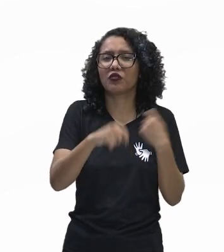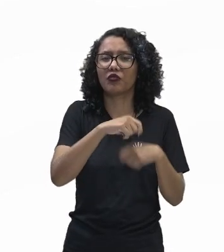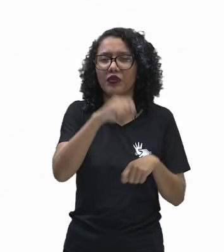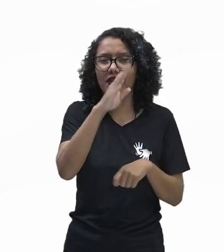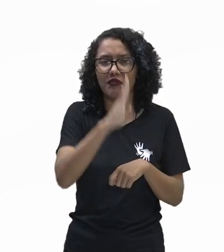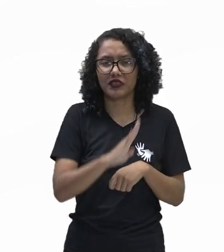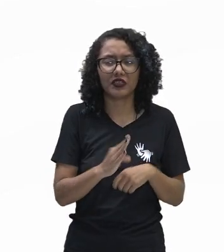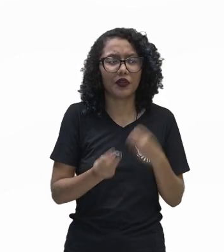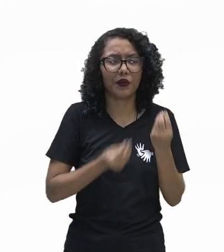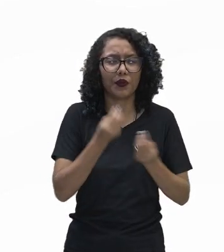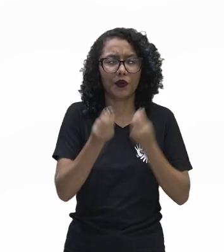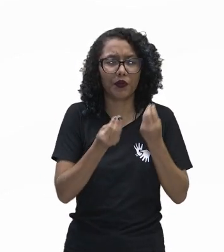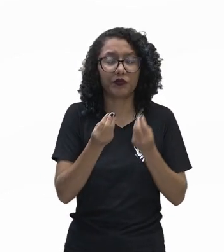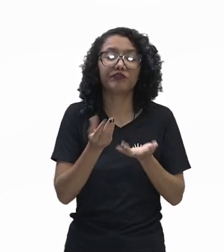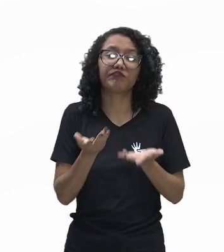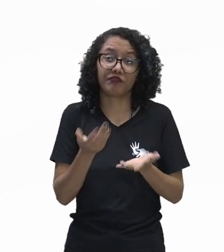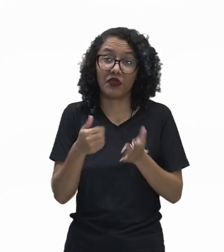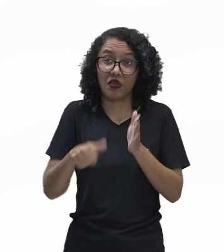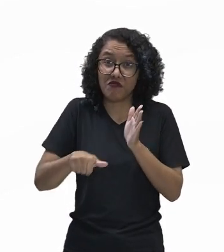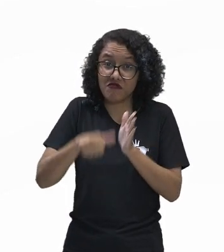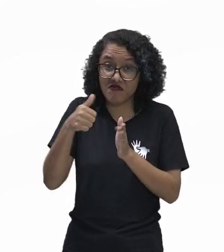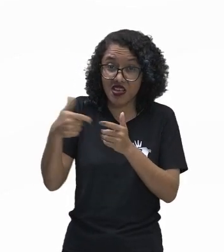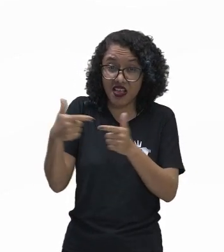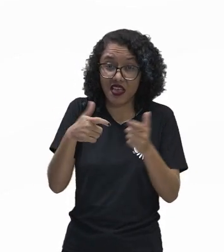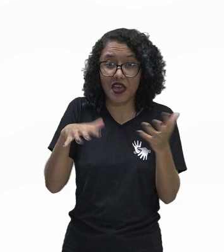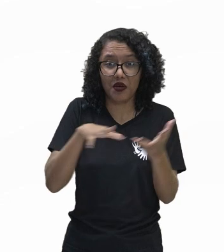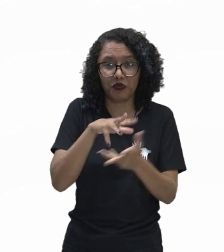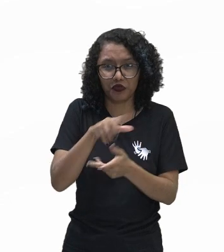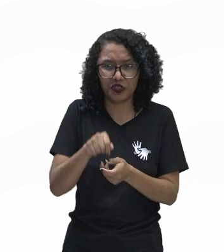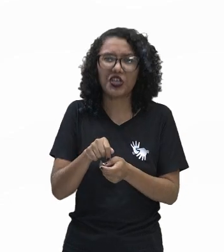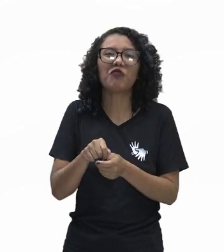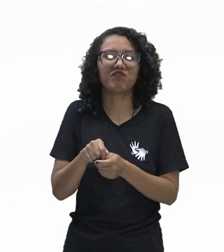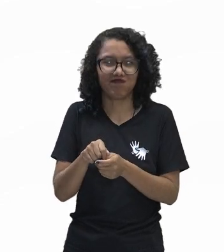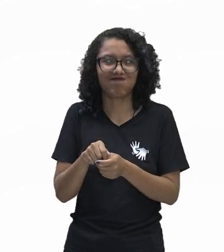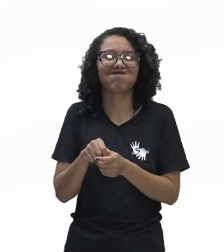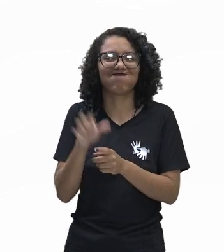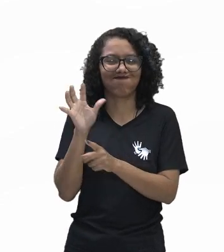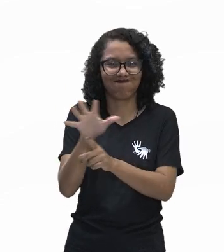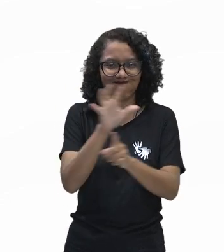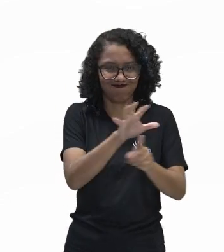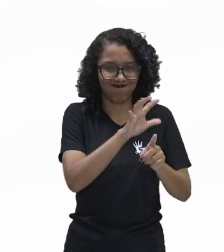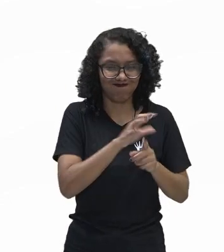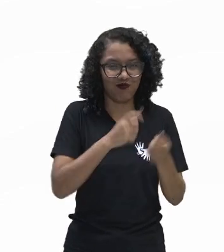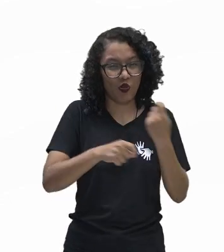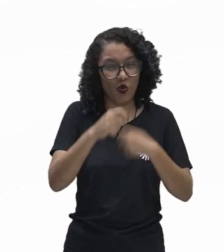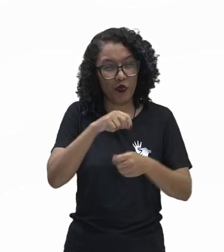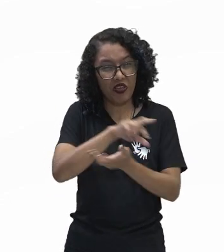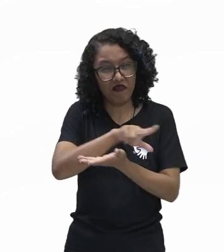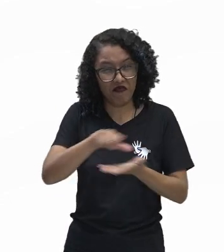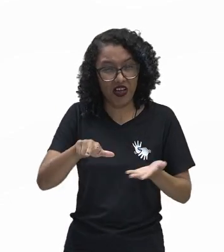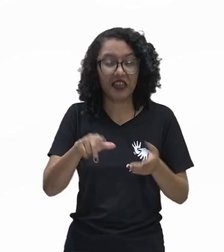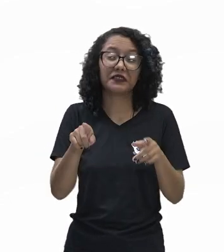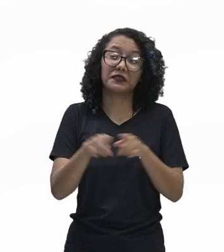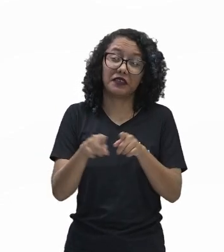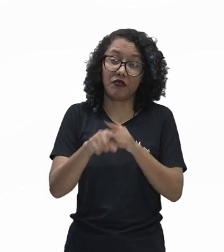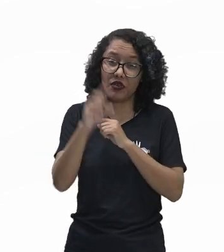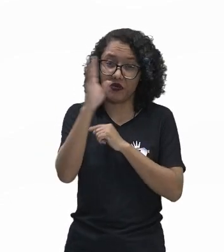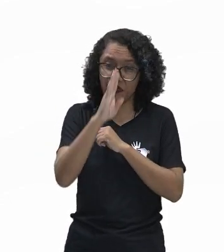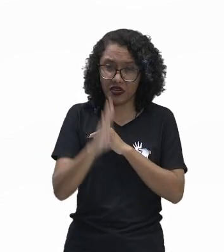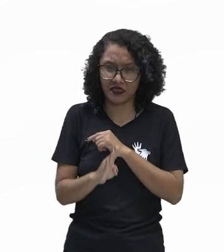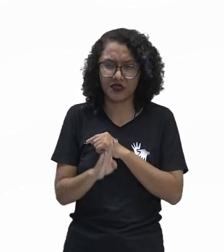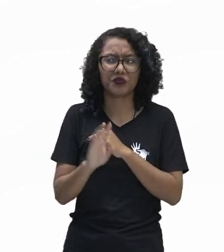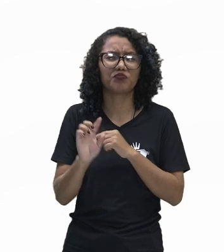a Primeira Guerra Mundial ela vai abalar várias economias, e dentre elas a economia brasileira. O que vai acontecer